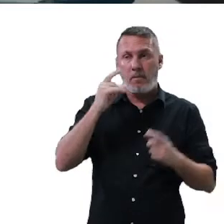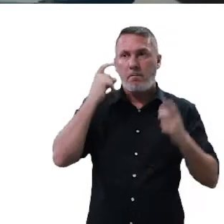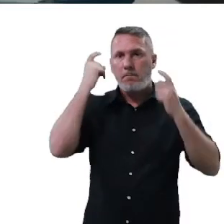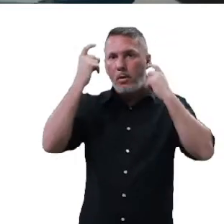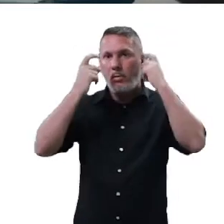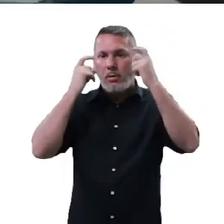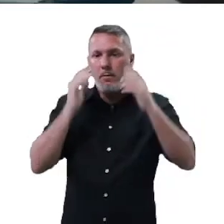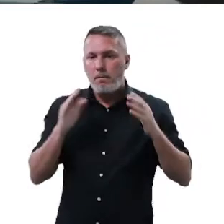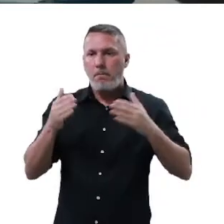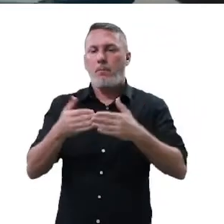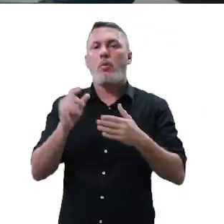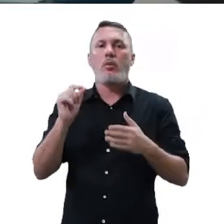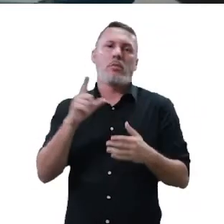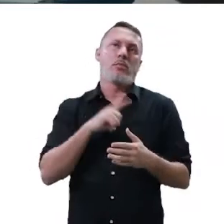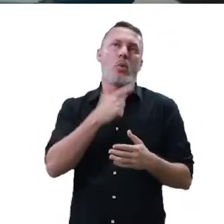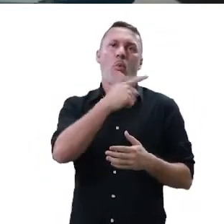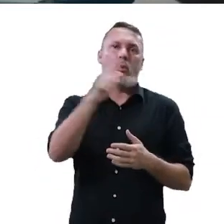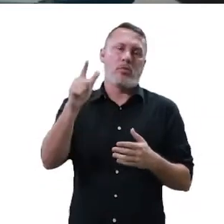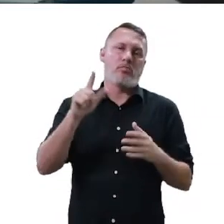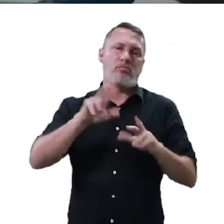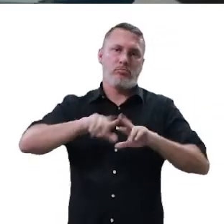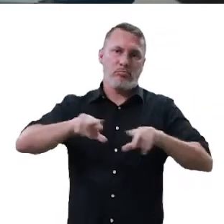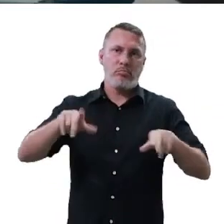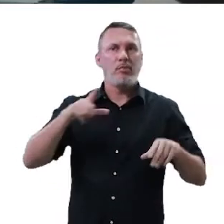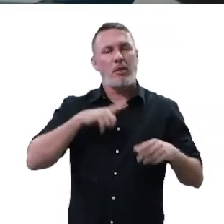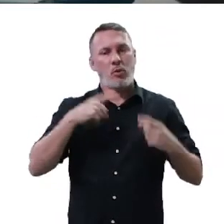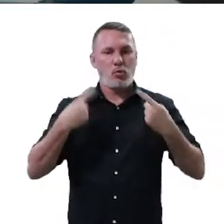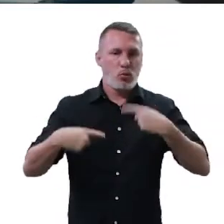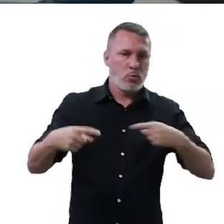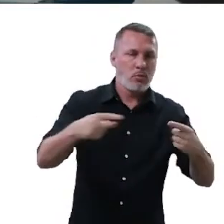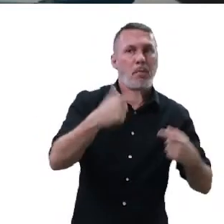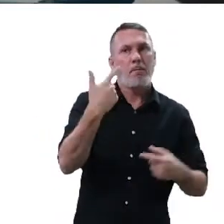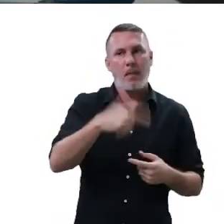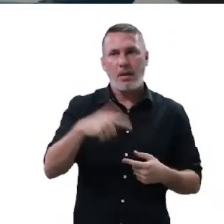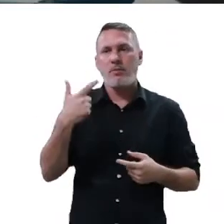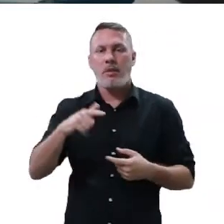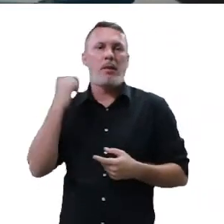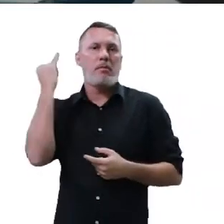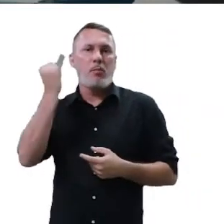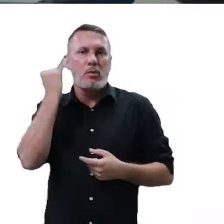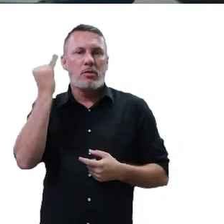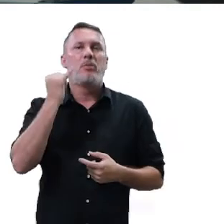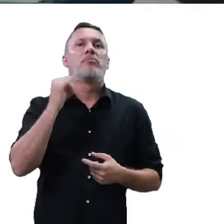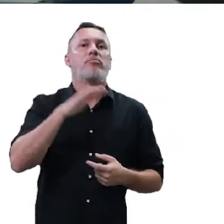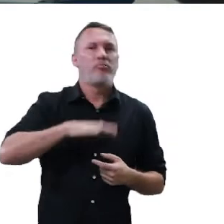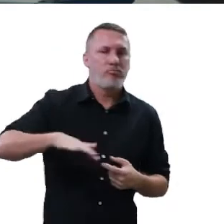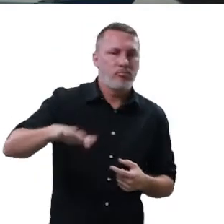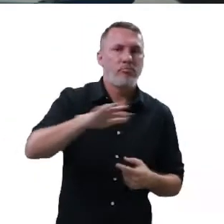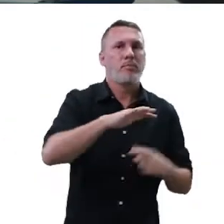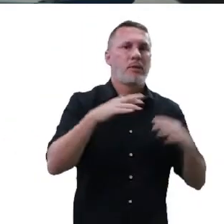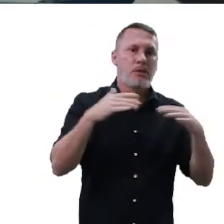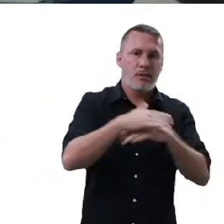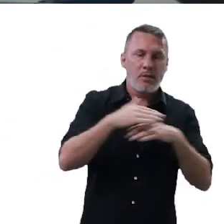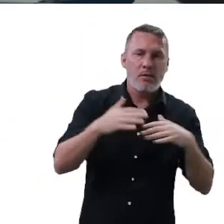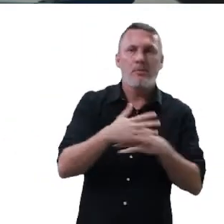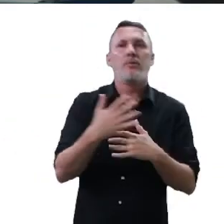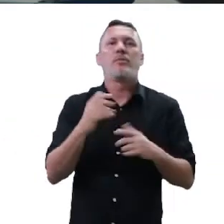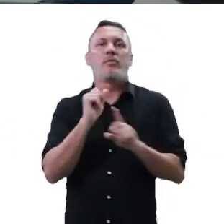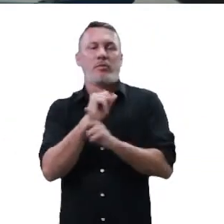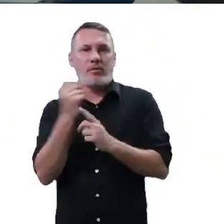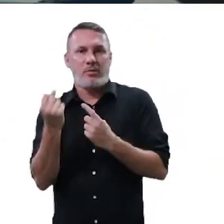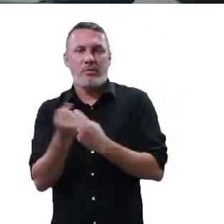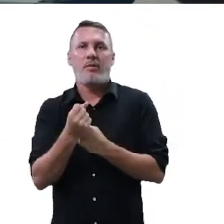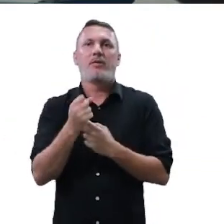se preocupar, vai se debruçar sobre outras agendas também, né? Sobre outras discussões importantes para